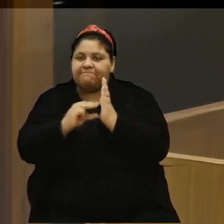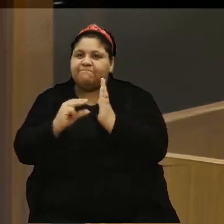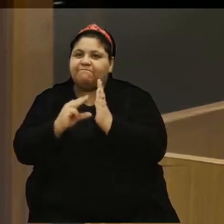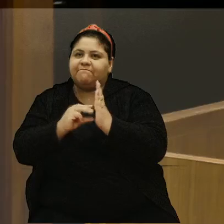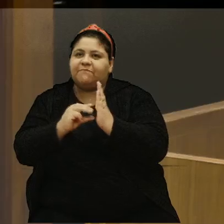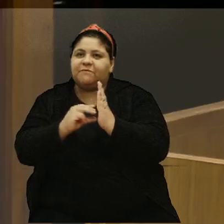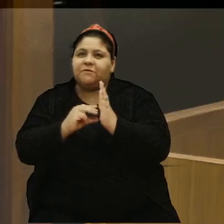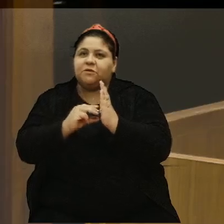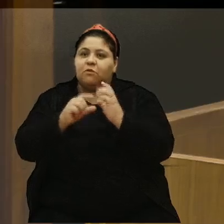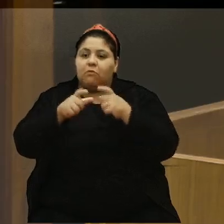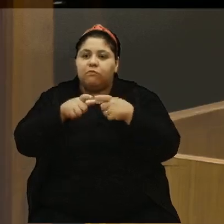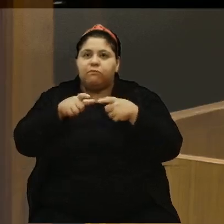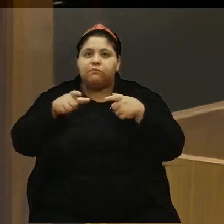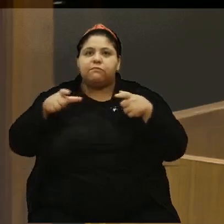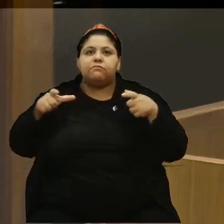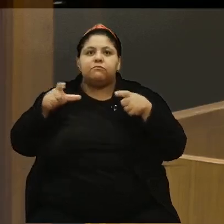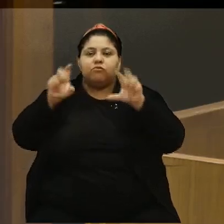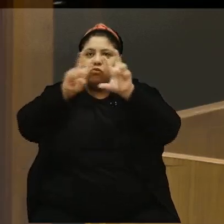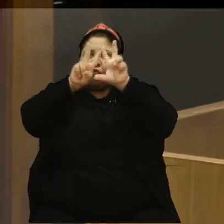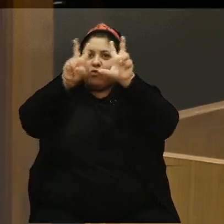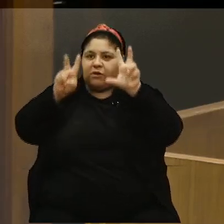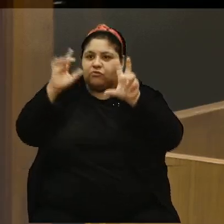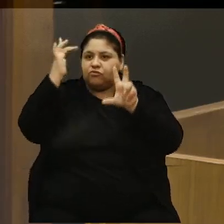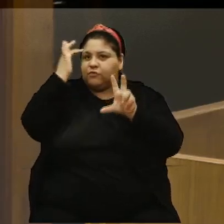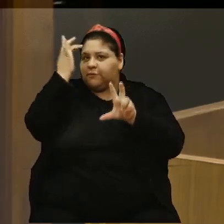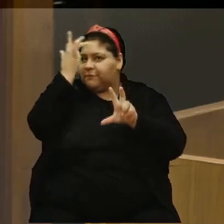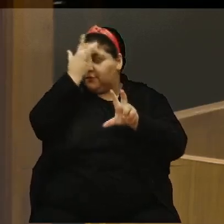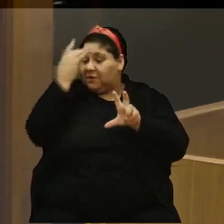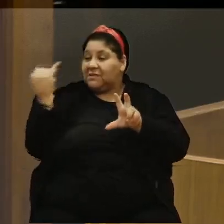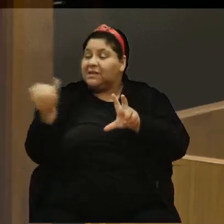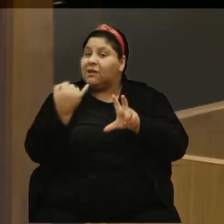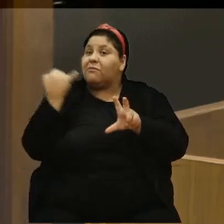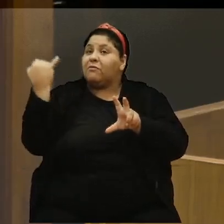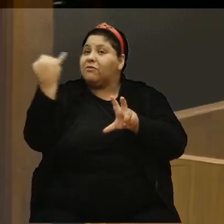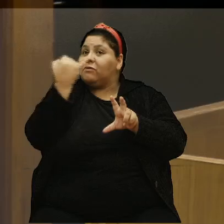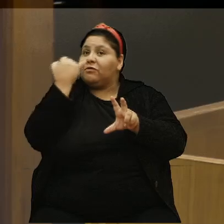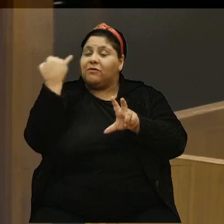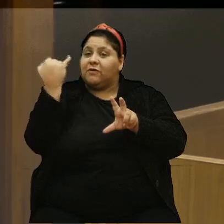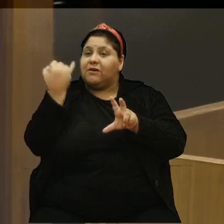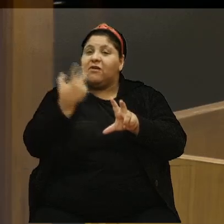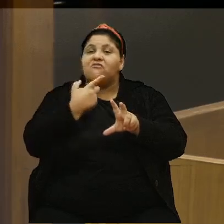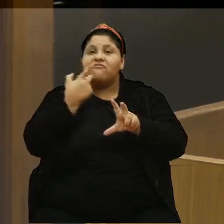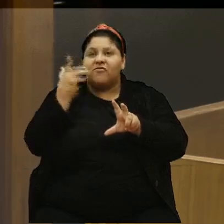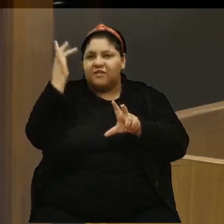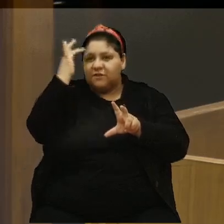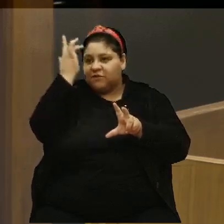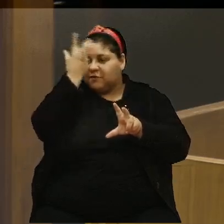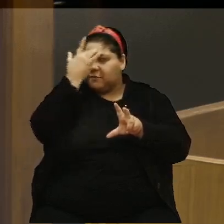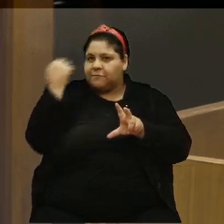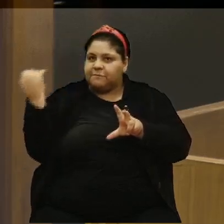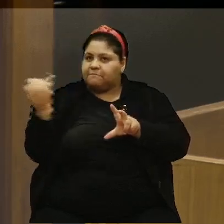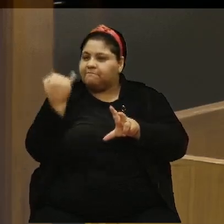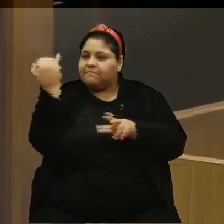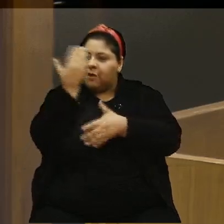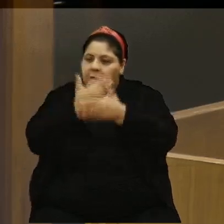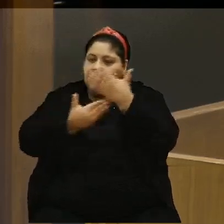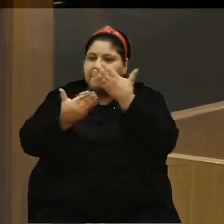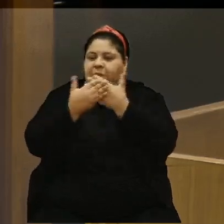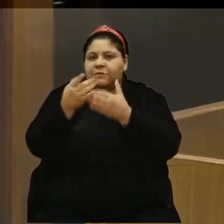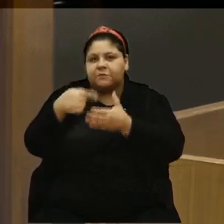do tamanho que é a pauta da saúde mental, de quanto falar de saúde mental é importante para todos